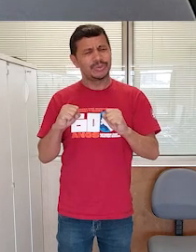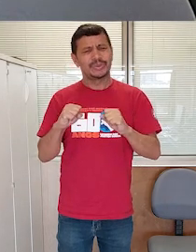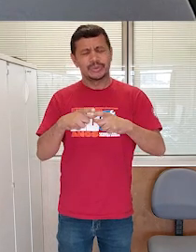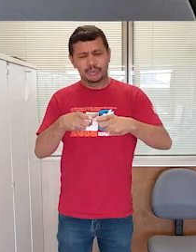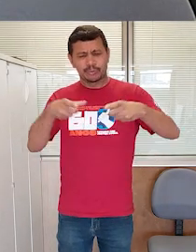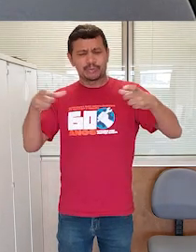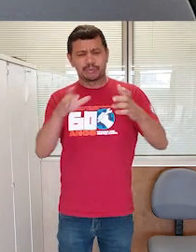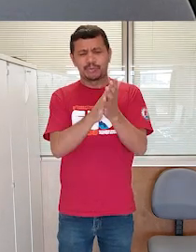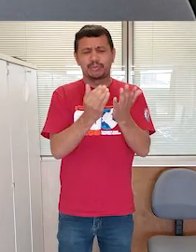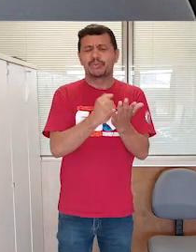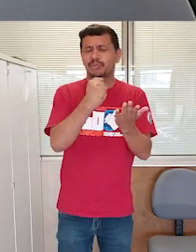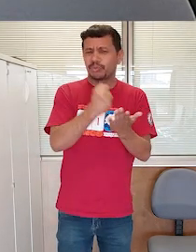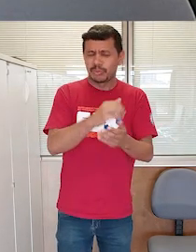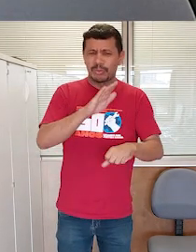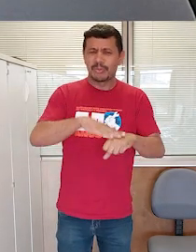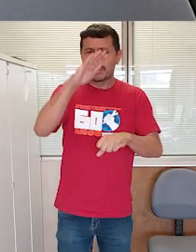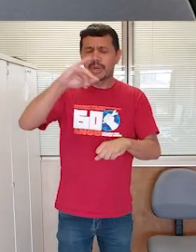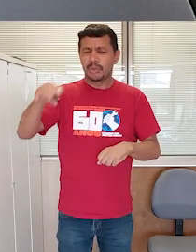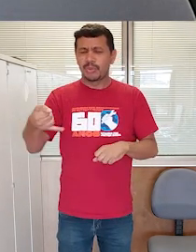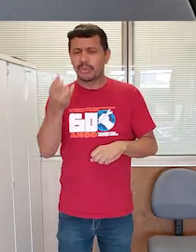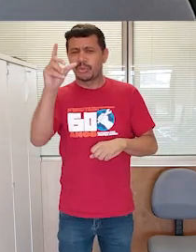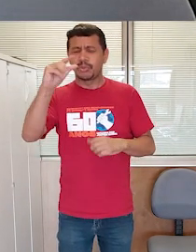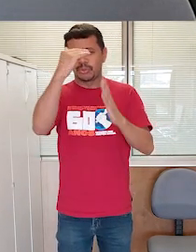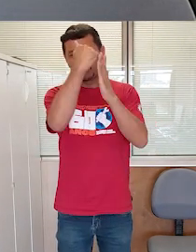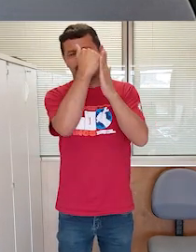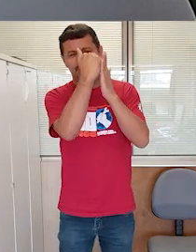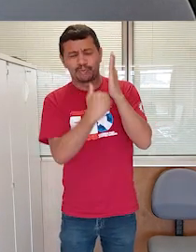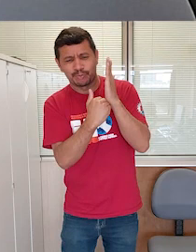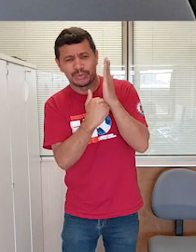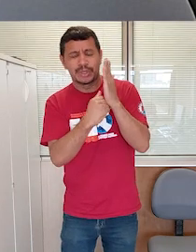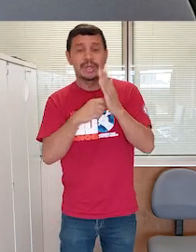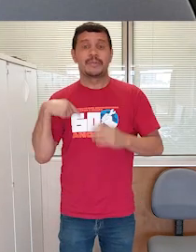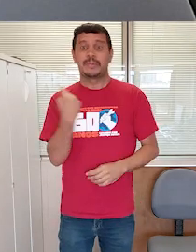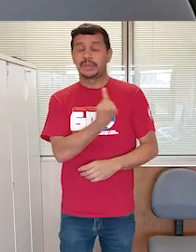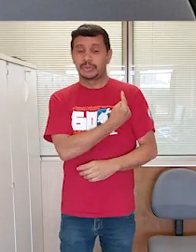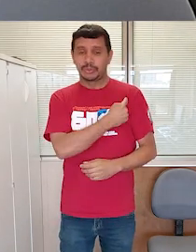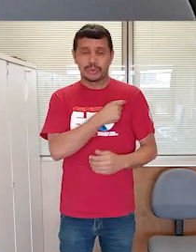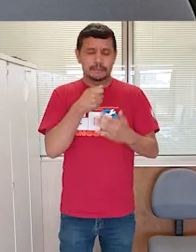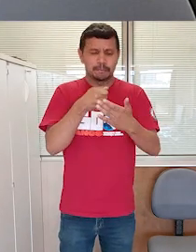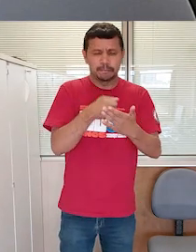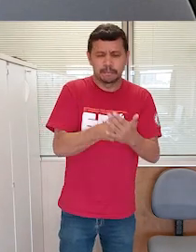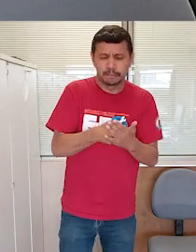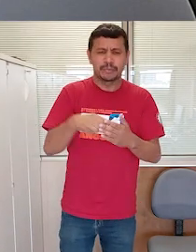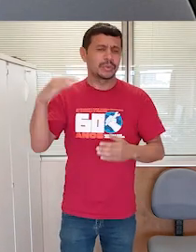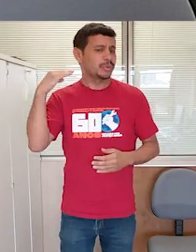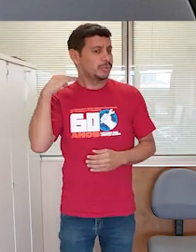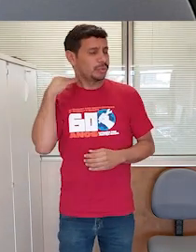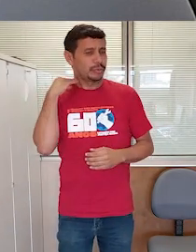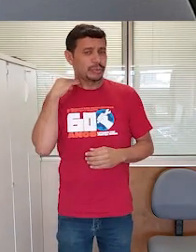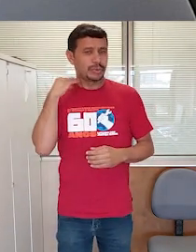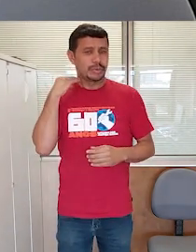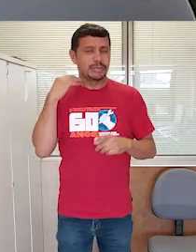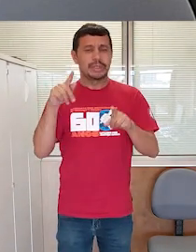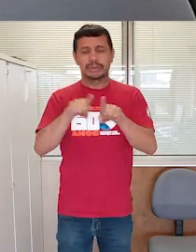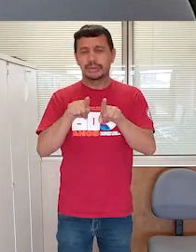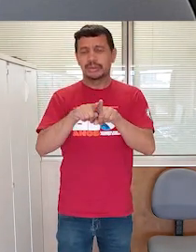mais, se os juros tivessem uma queda mais significativa. Mas continuamos a pressão em cima do Banco Central